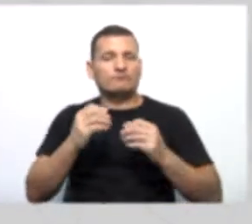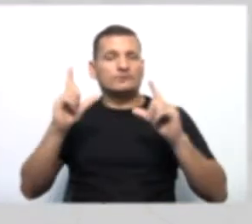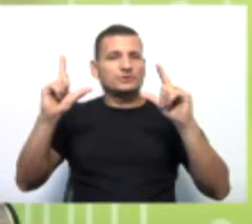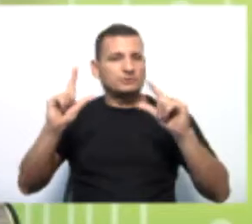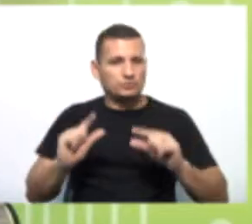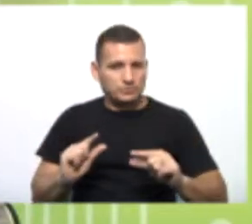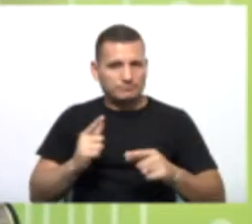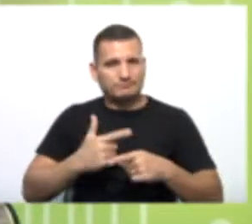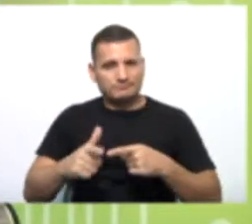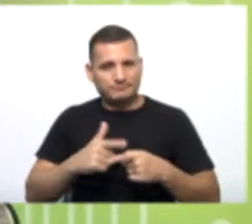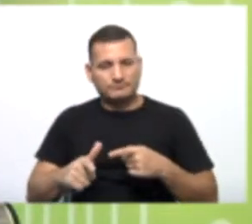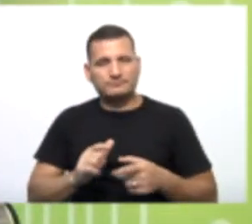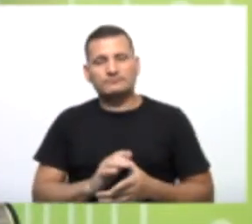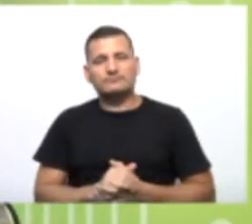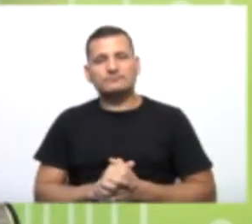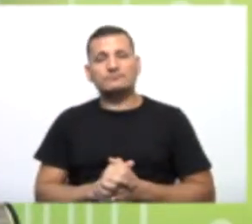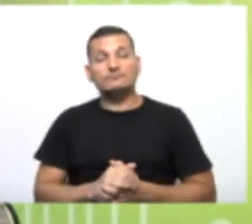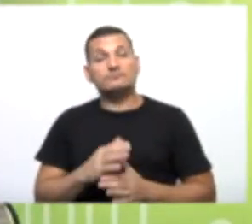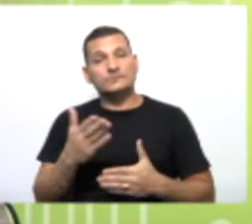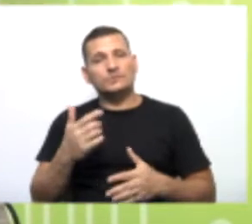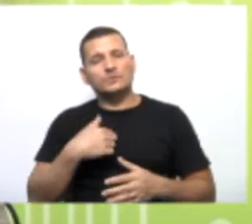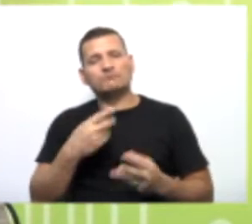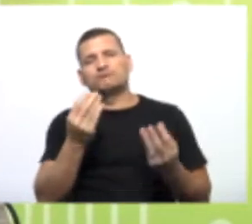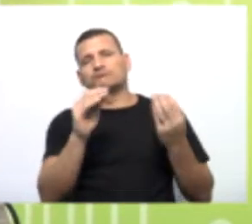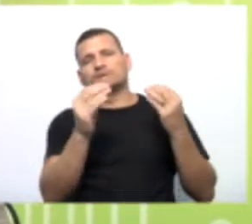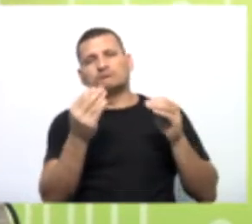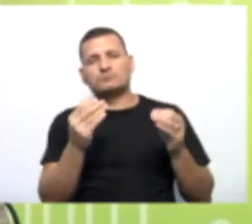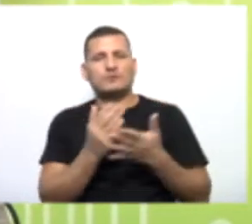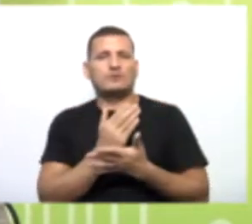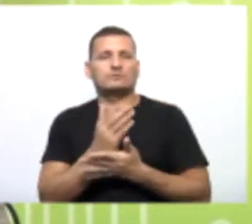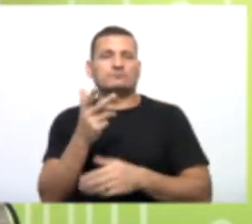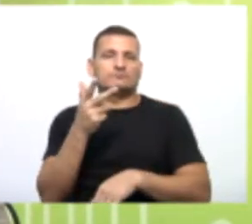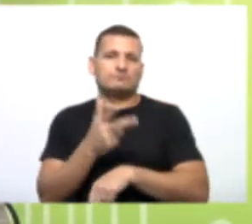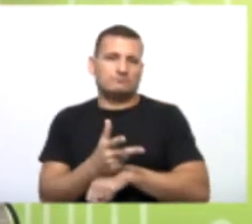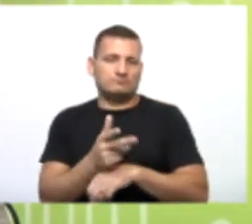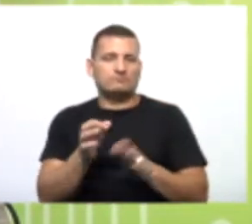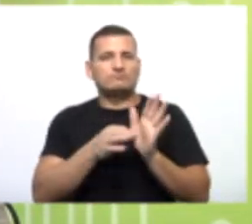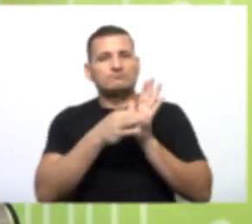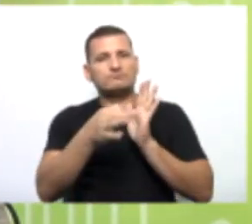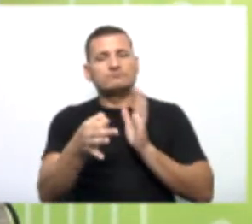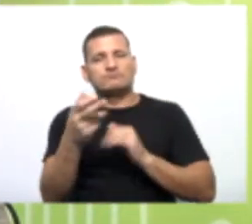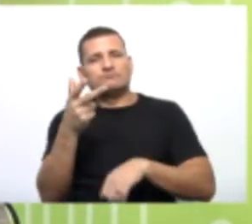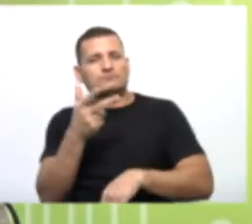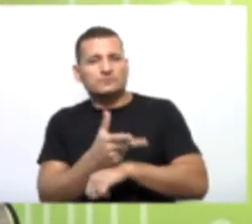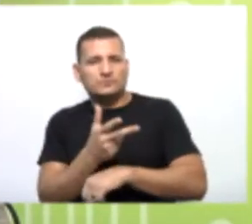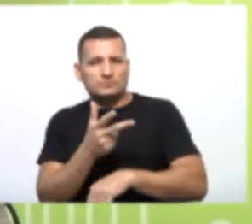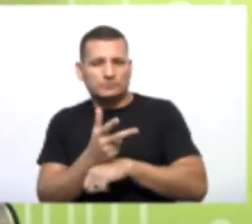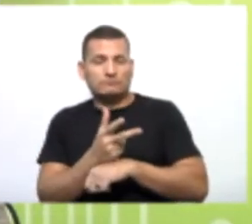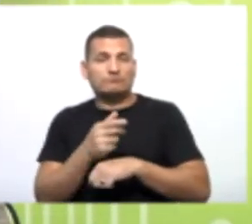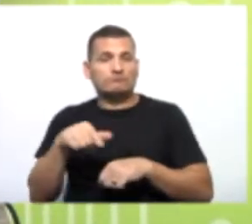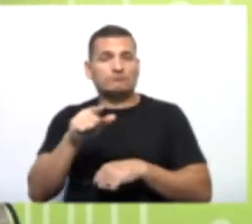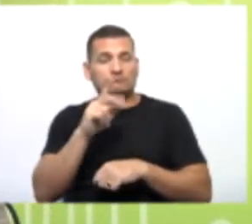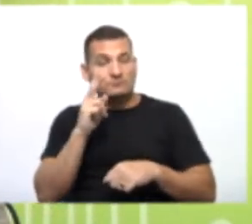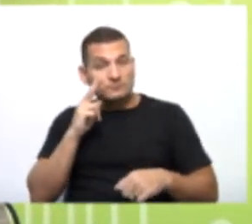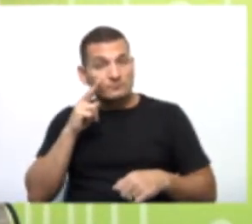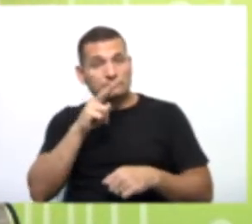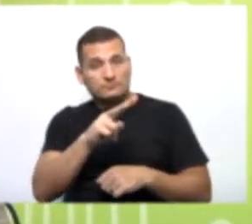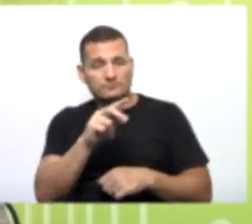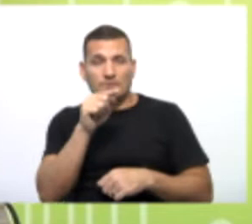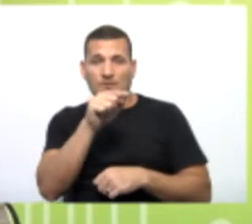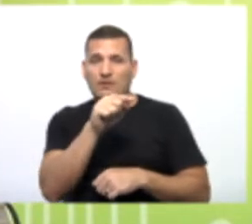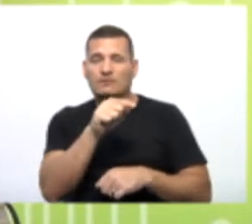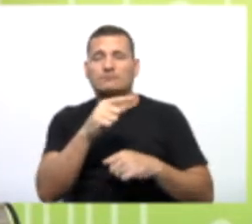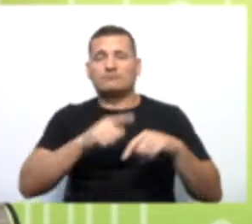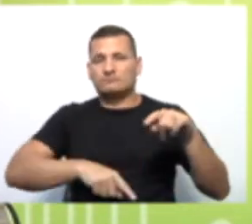Bem, eu tenho colocado para vocês alguns vídeos, não é? Algumas sugestões de vídeos para que vocês observem lá